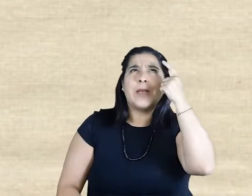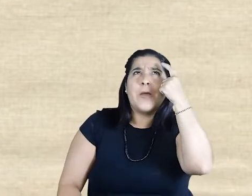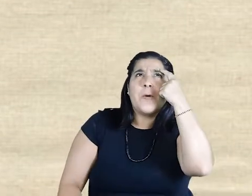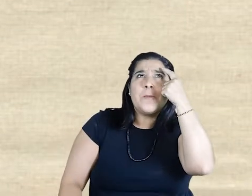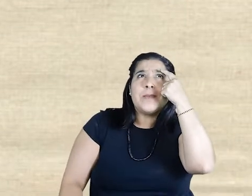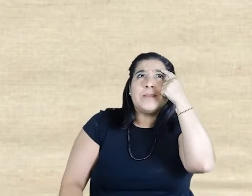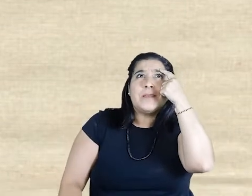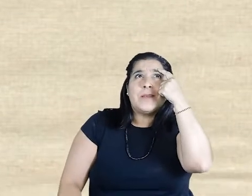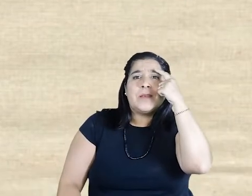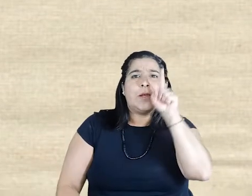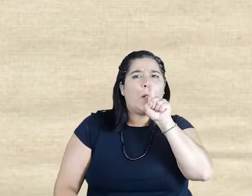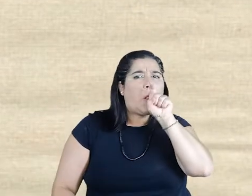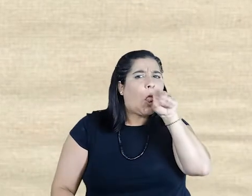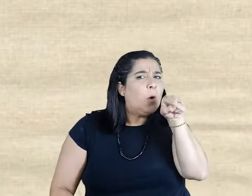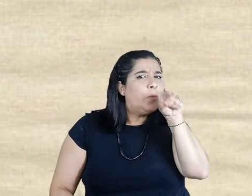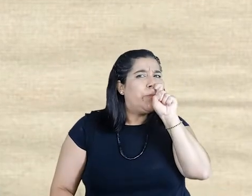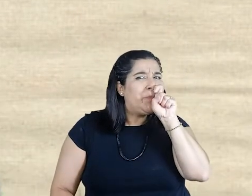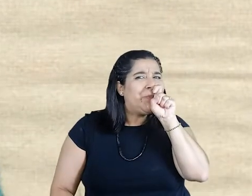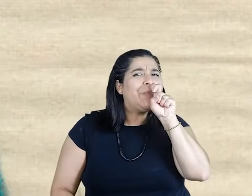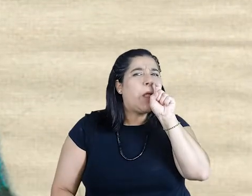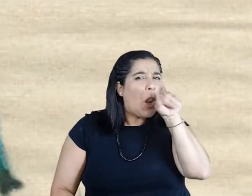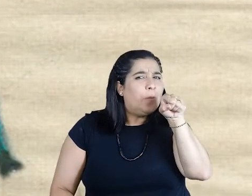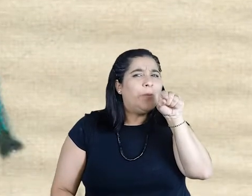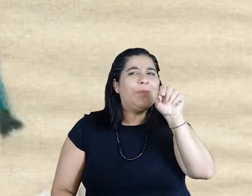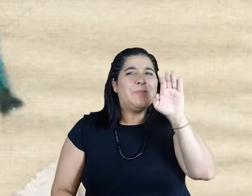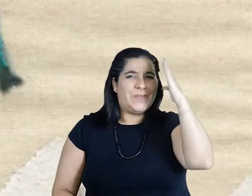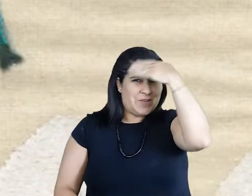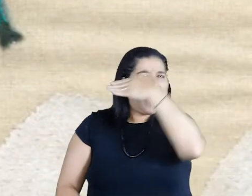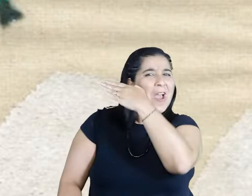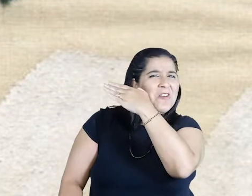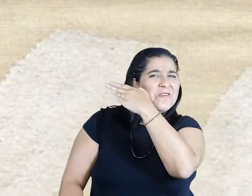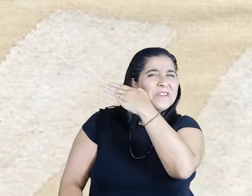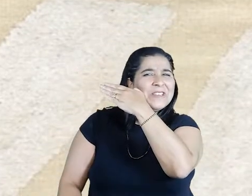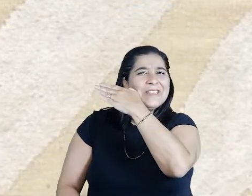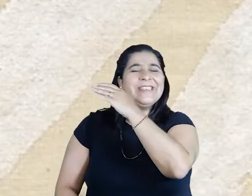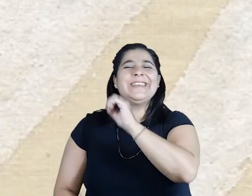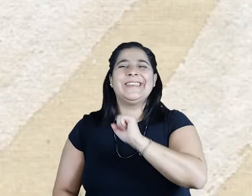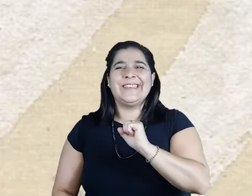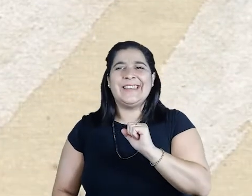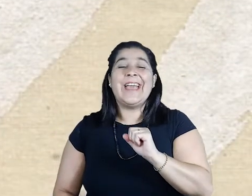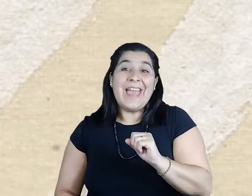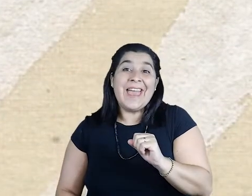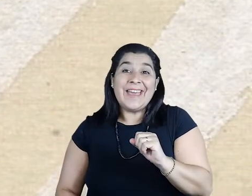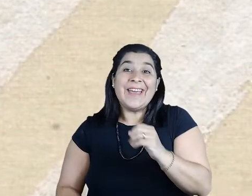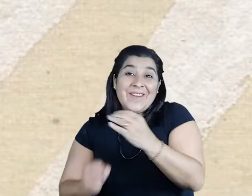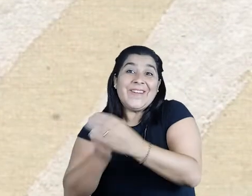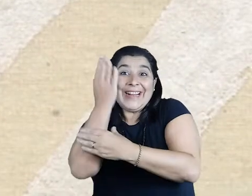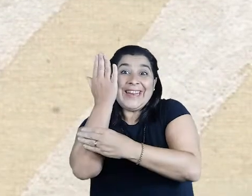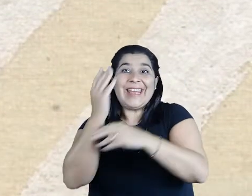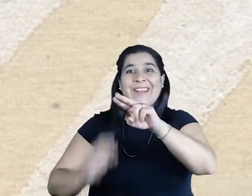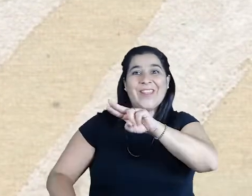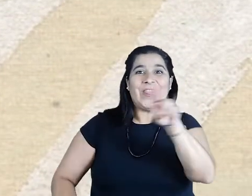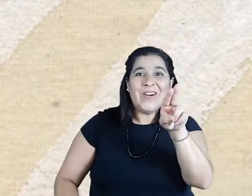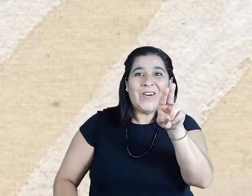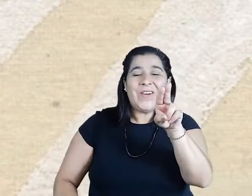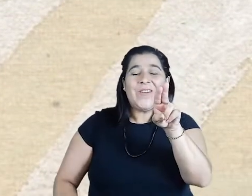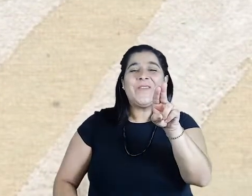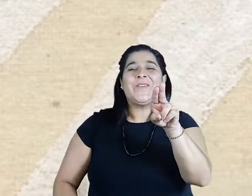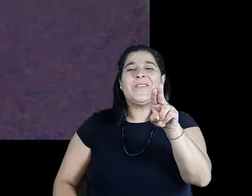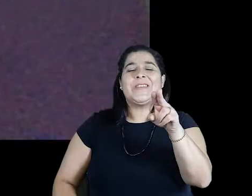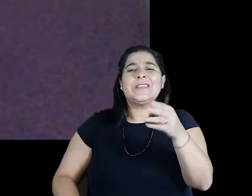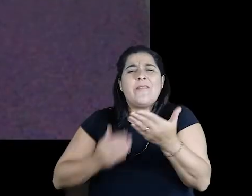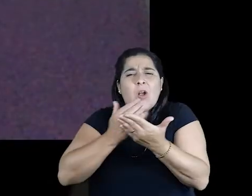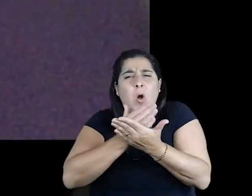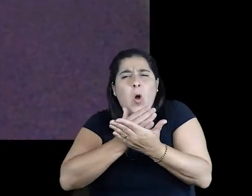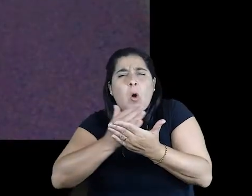eu pensei o Tamanduá. E aí eu chamei ele de Tamandu Elvis. Eu já fui inventando nomes. É isso, vai nascendo